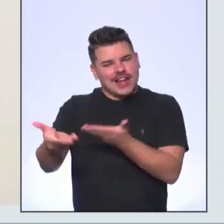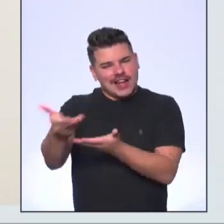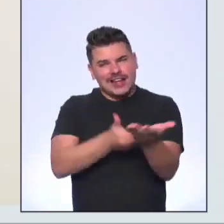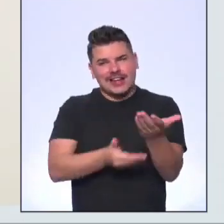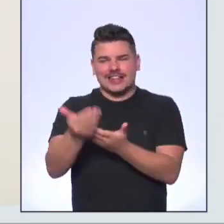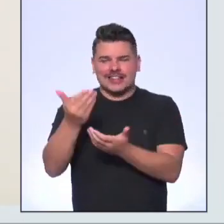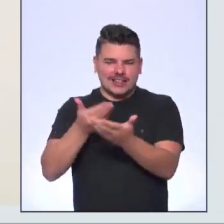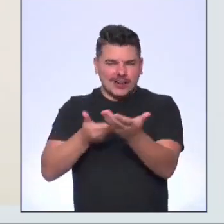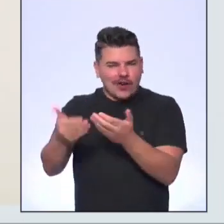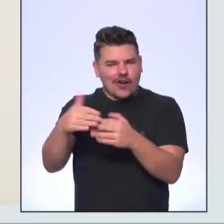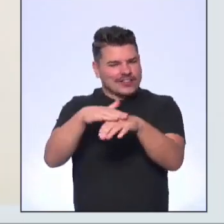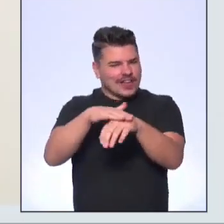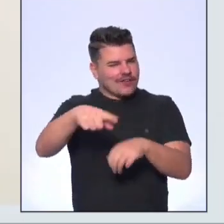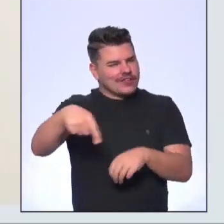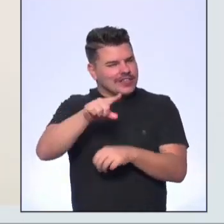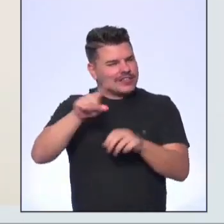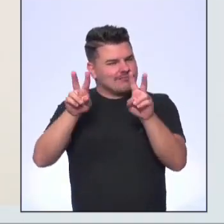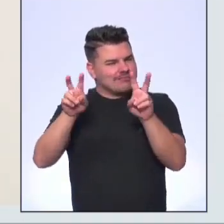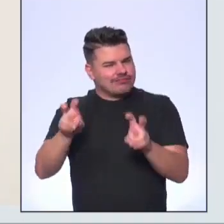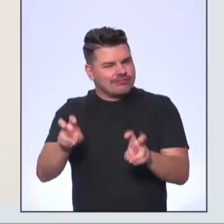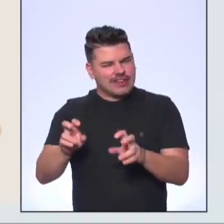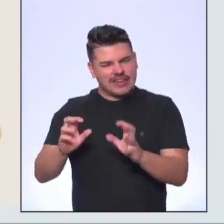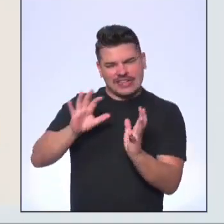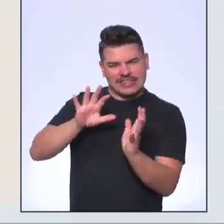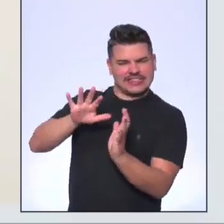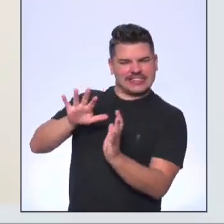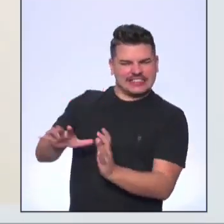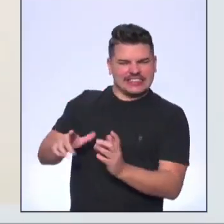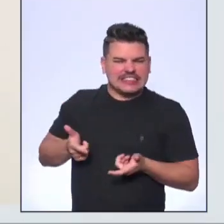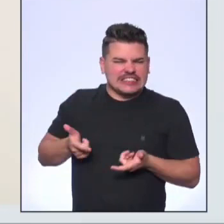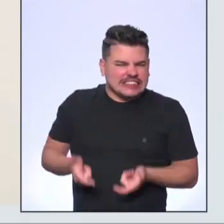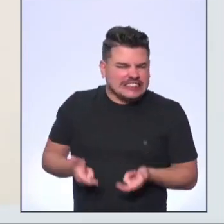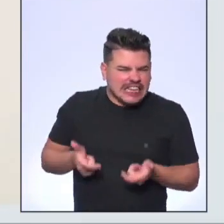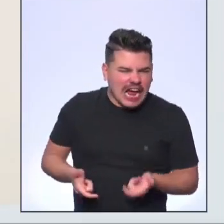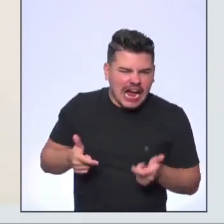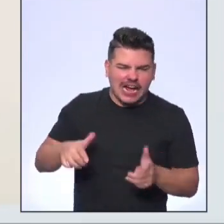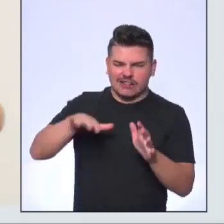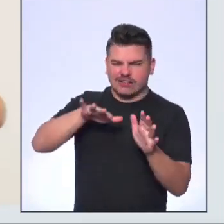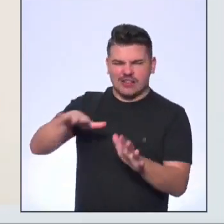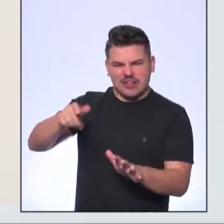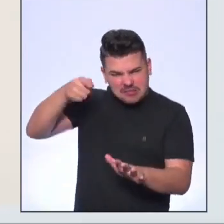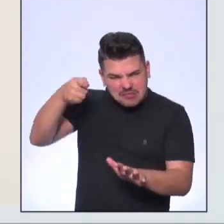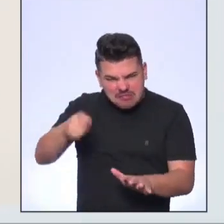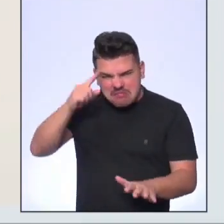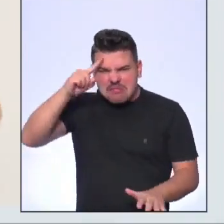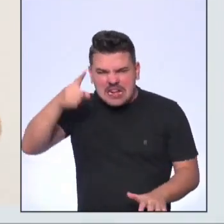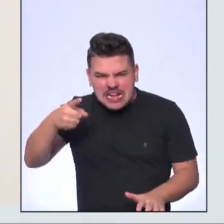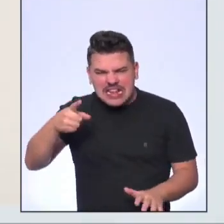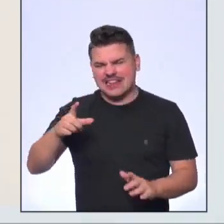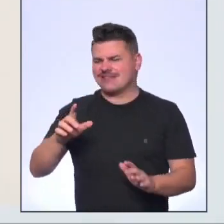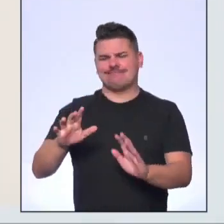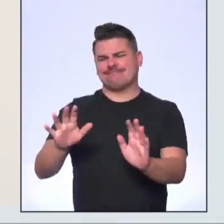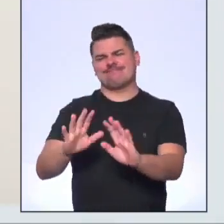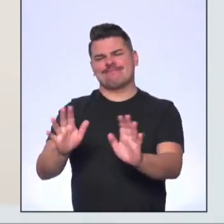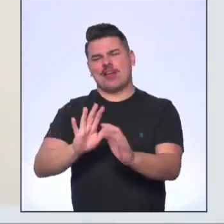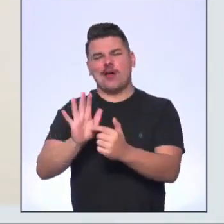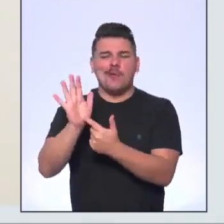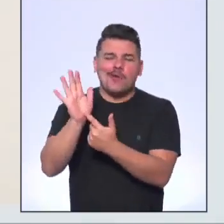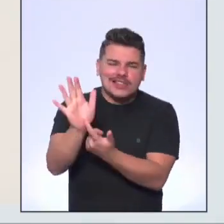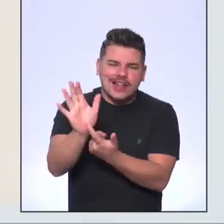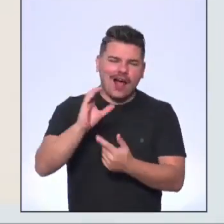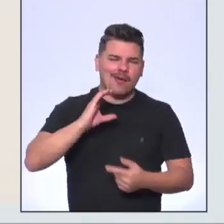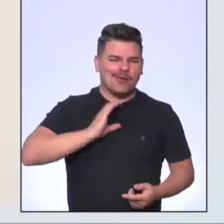nesse sentido, tá? Deixar um pouco de lado essa parte chata, essa parte impositiva, tentar mostrar para vocês que não